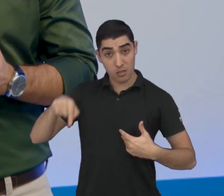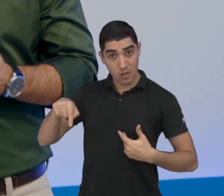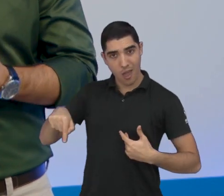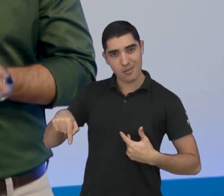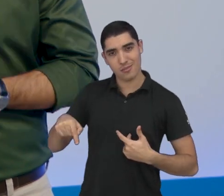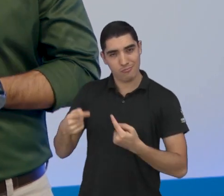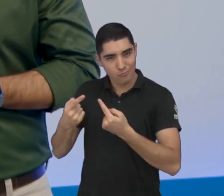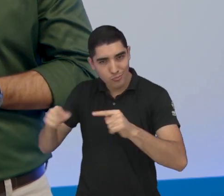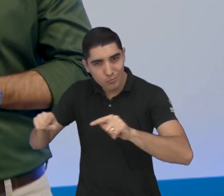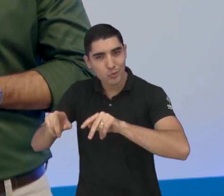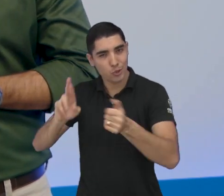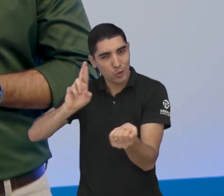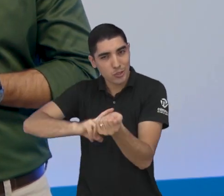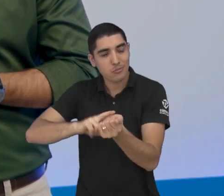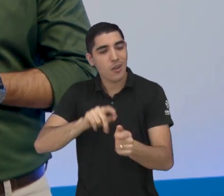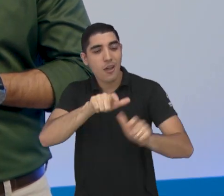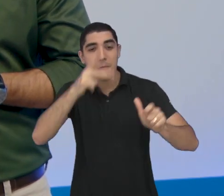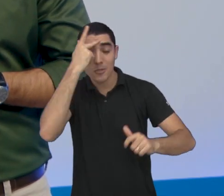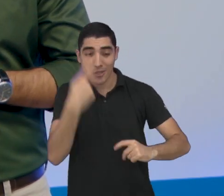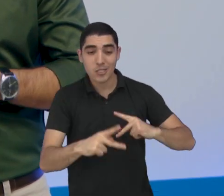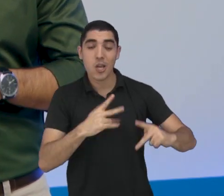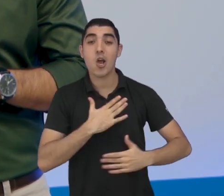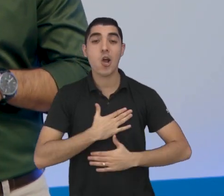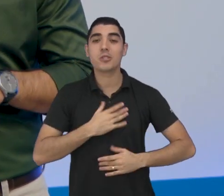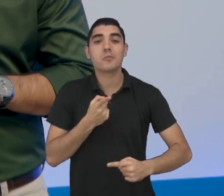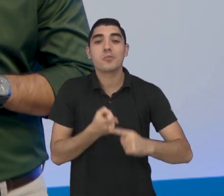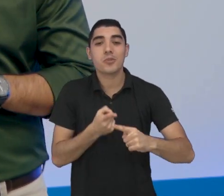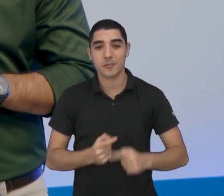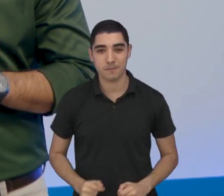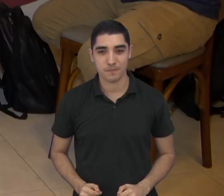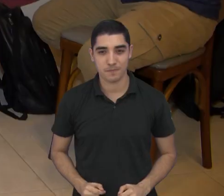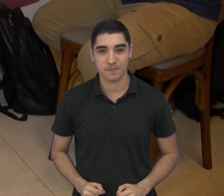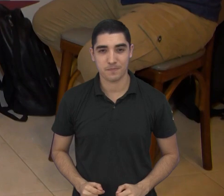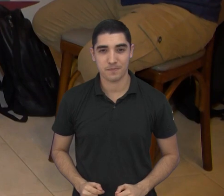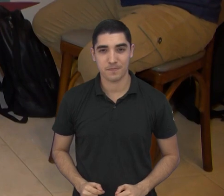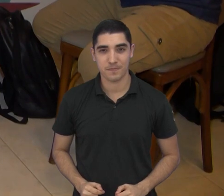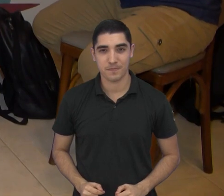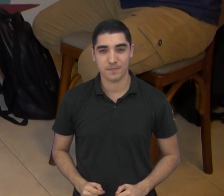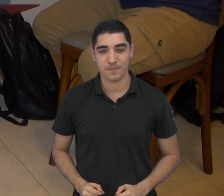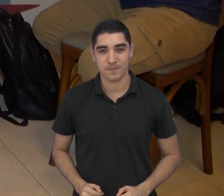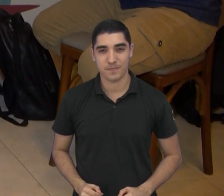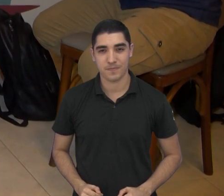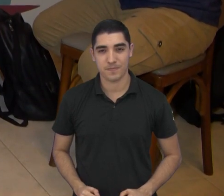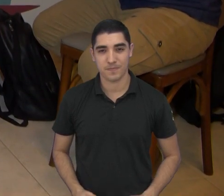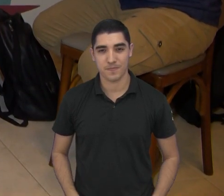vamos saber como o chorinho também mexe com o sentimento dos josenses.